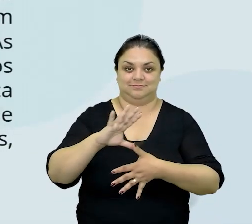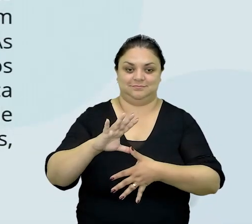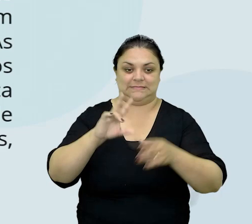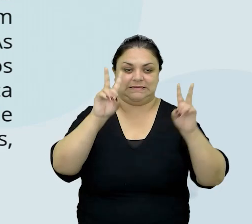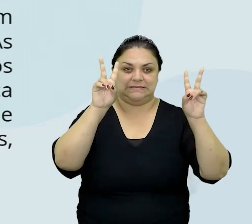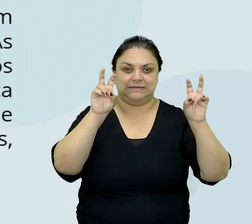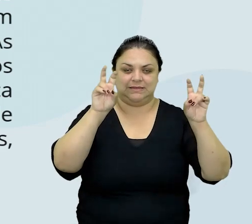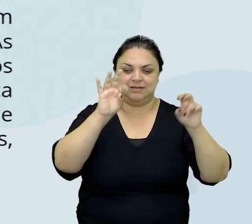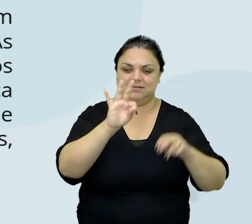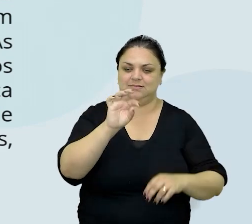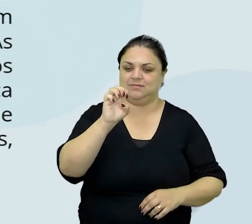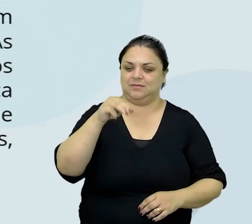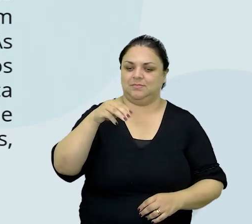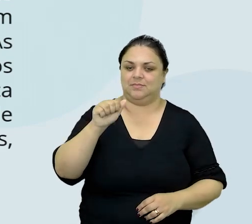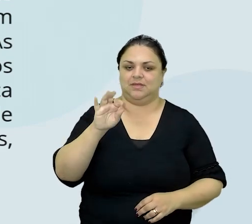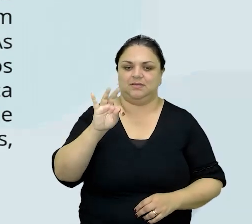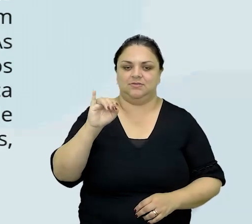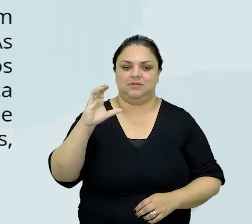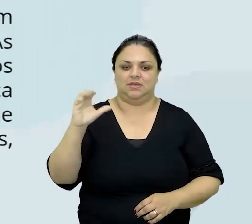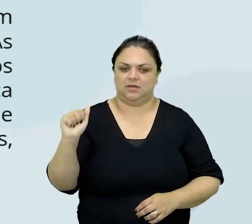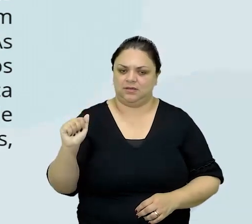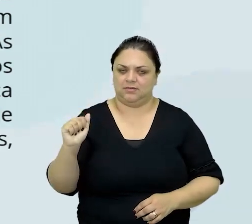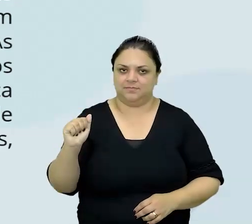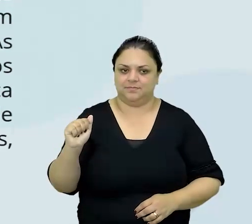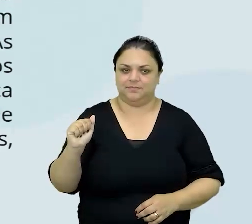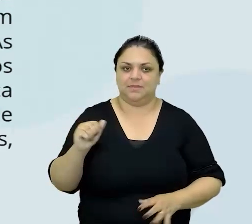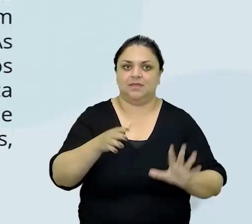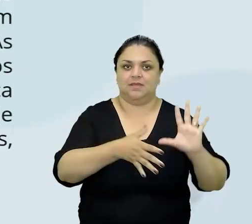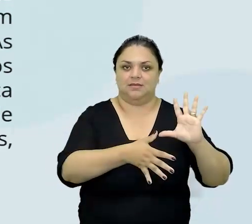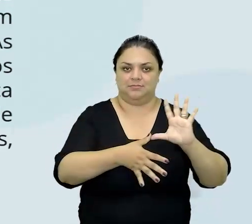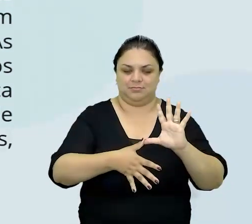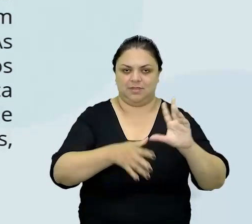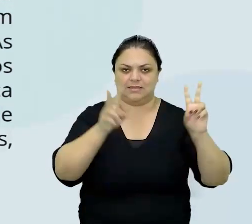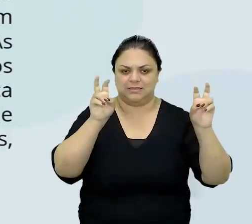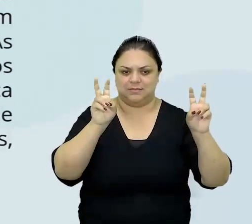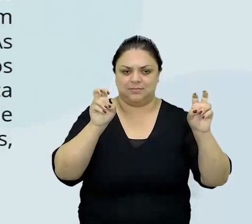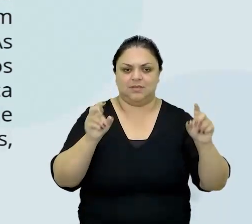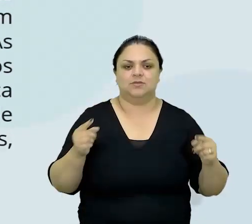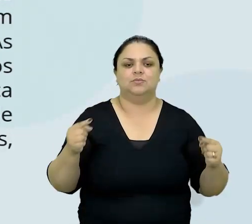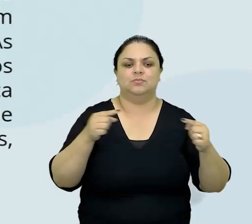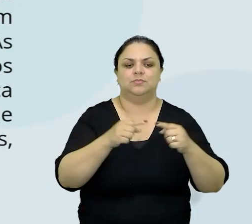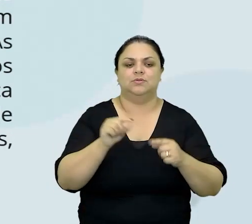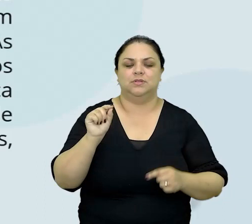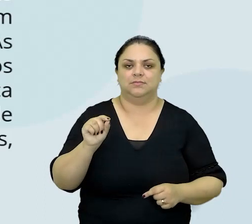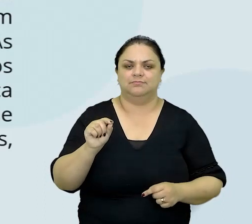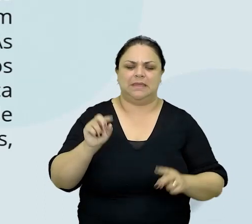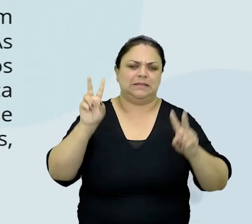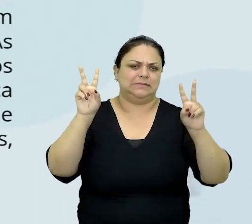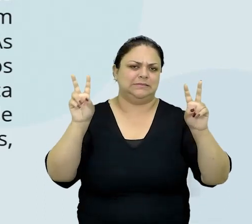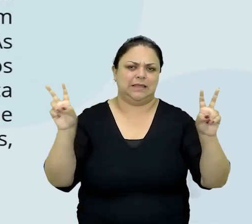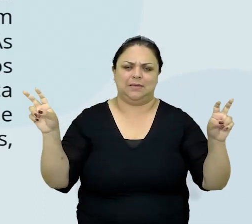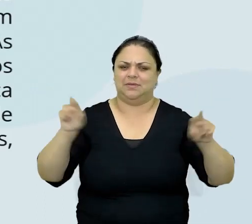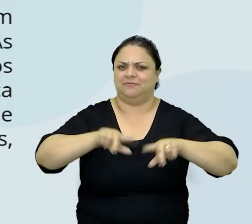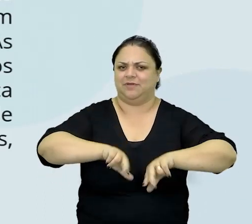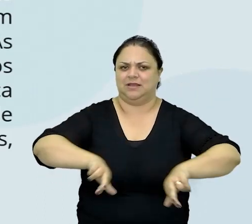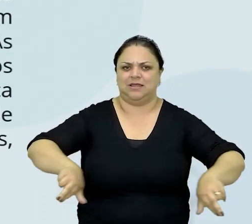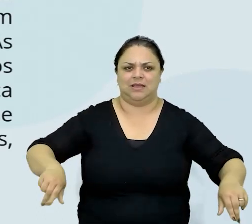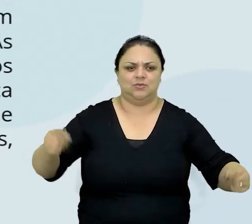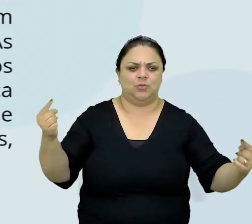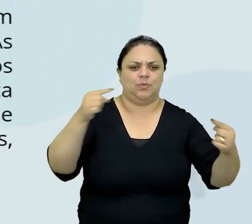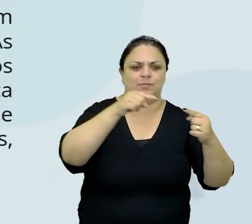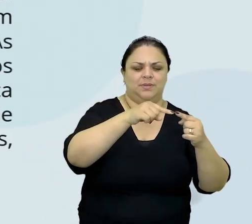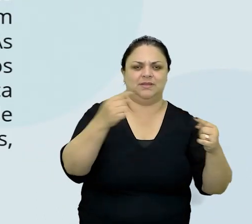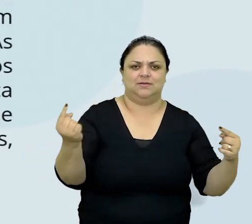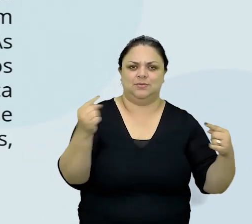cartografia temática, a gente precisa lembrar o seguinte, que a cartografia temática se utiliza de temas variados que